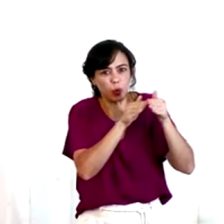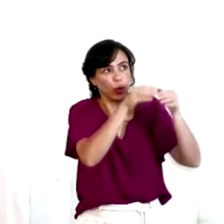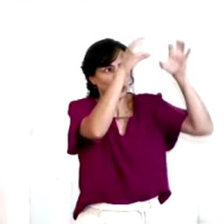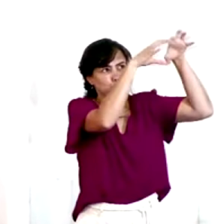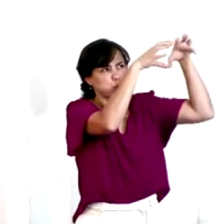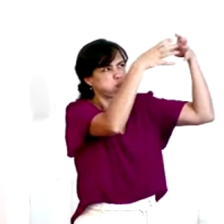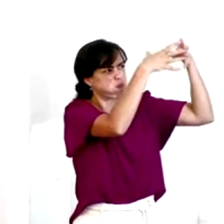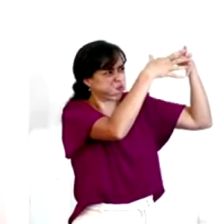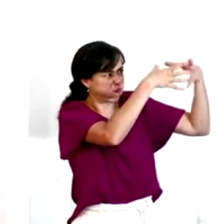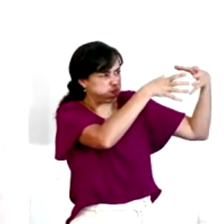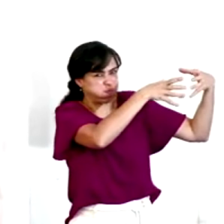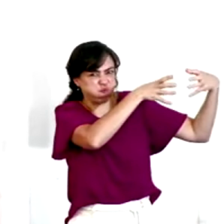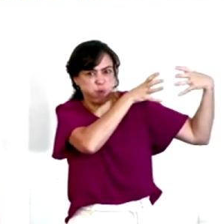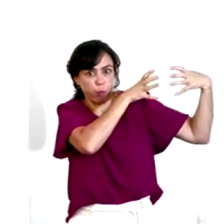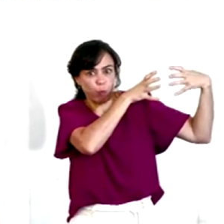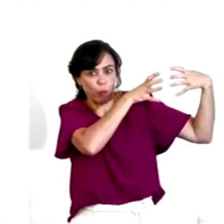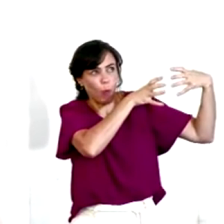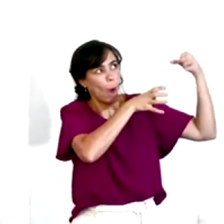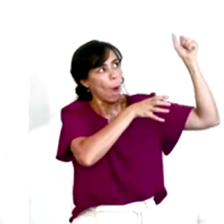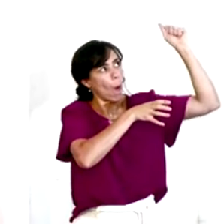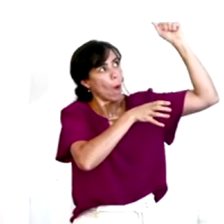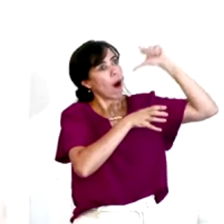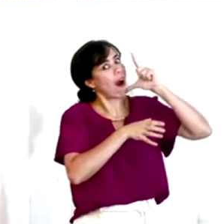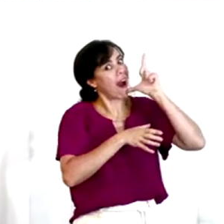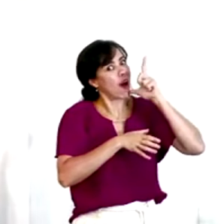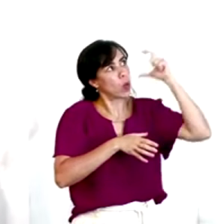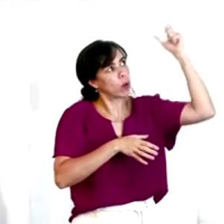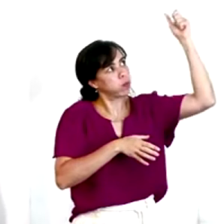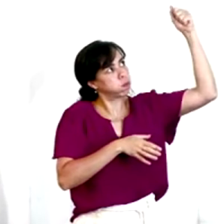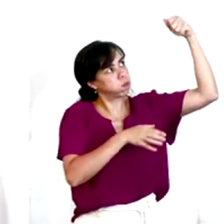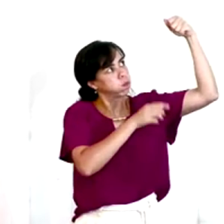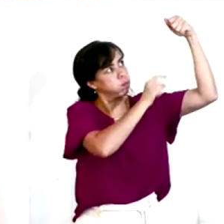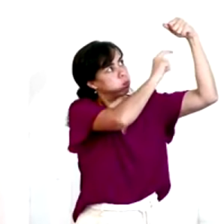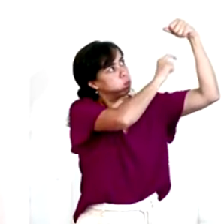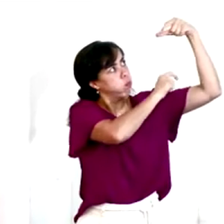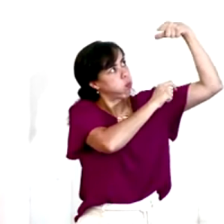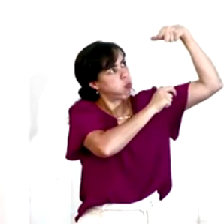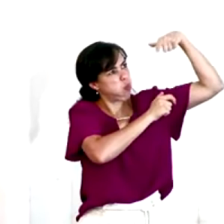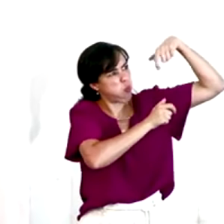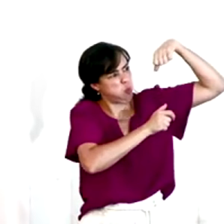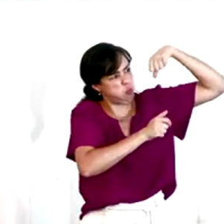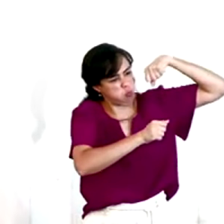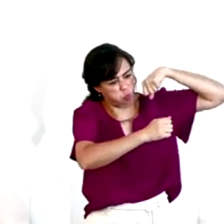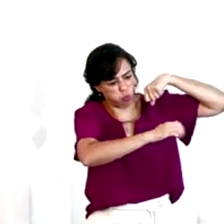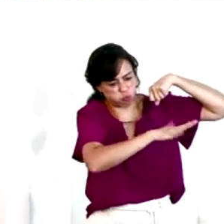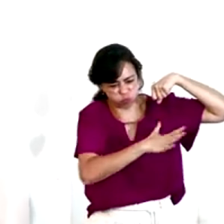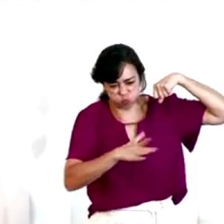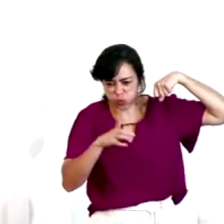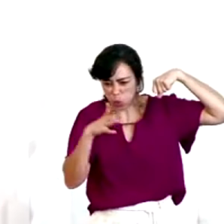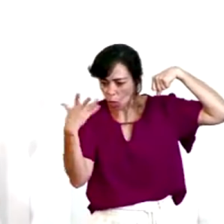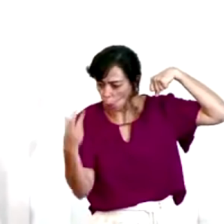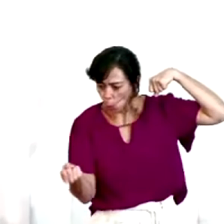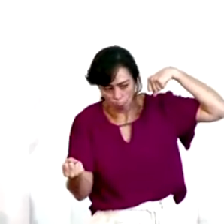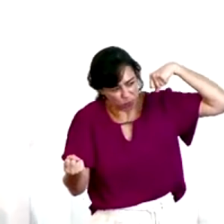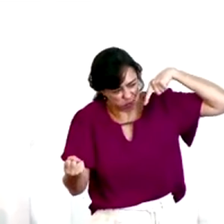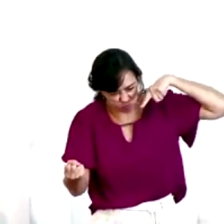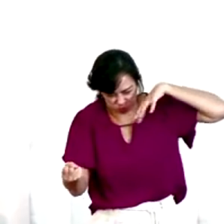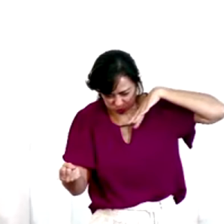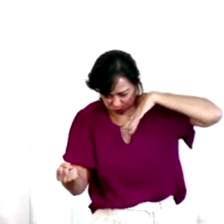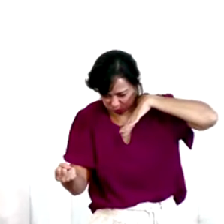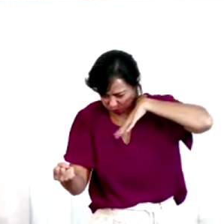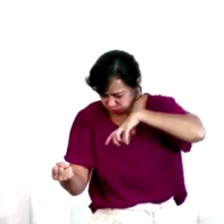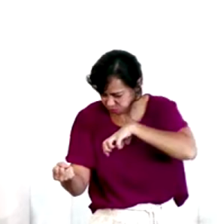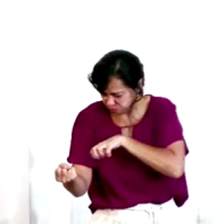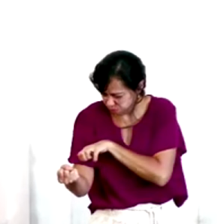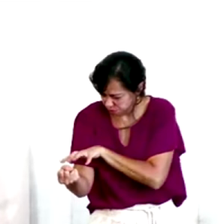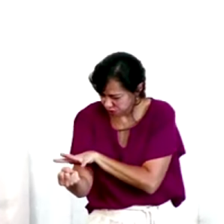faz isso com as nossas vidas, Senhor, aqui e agora. Nós estamos enfrentando essas situações aqui em